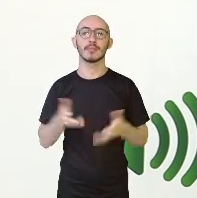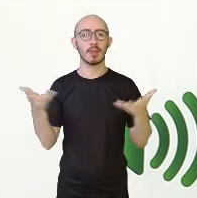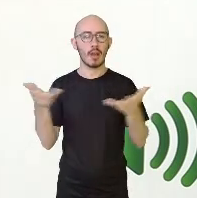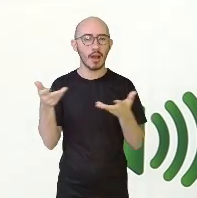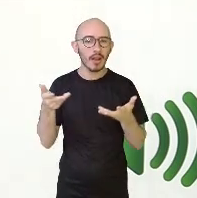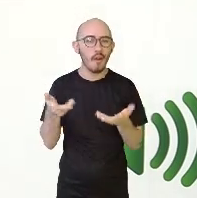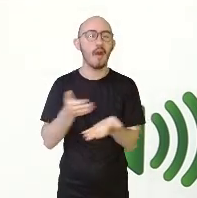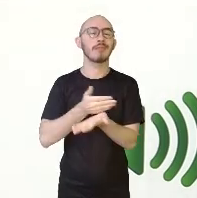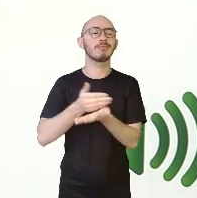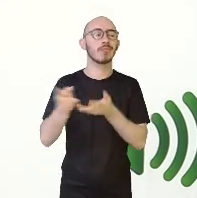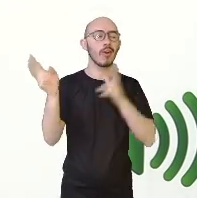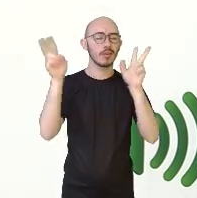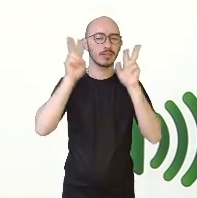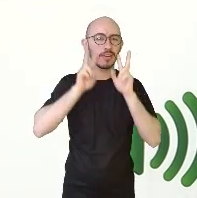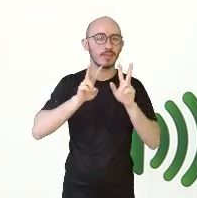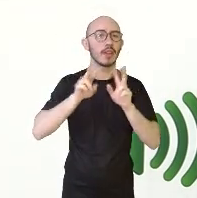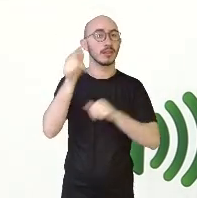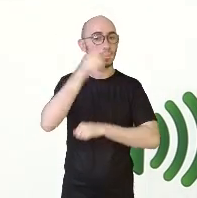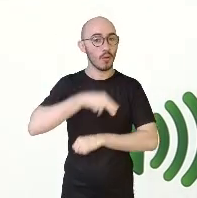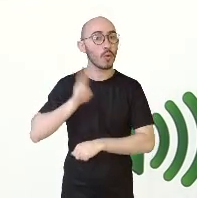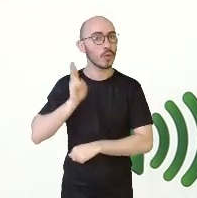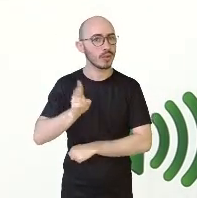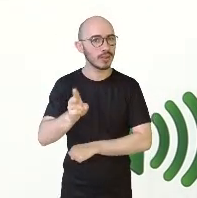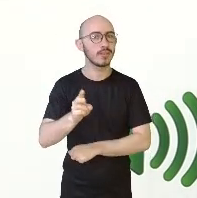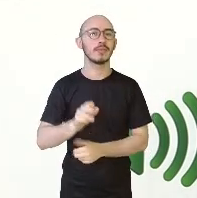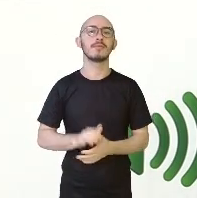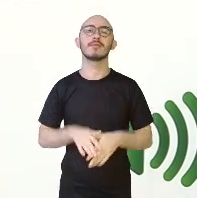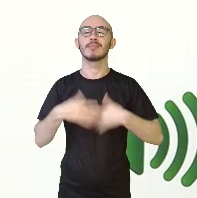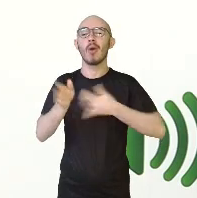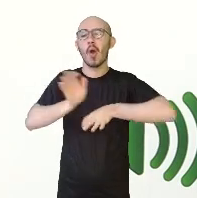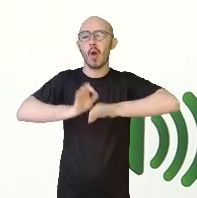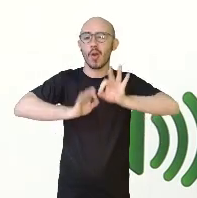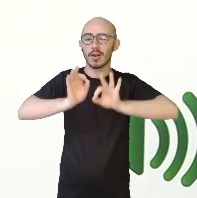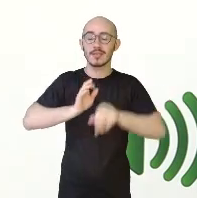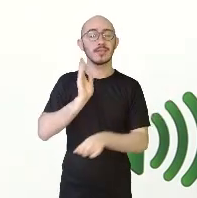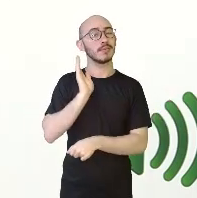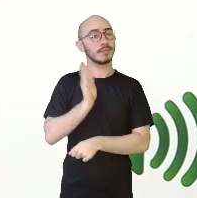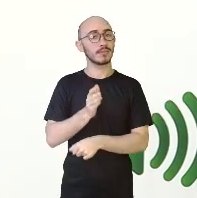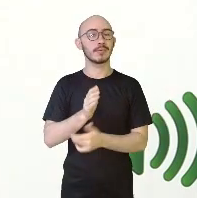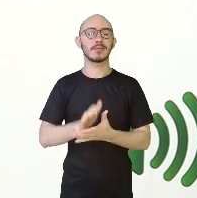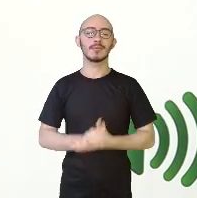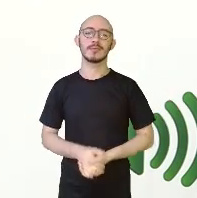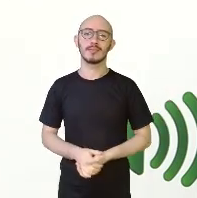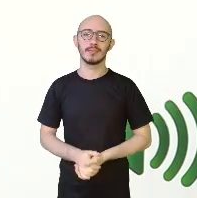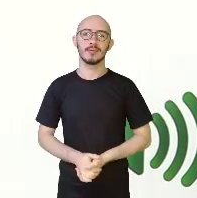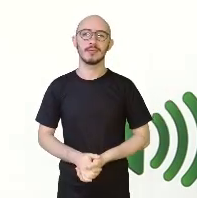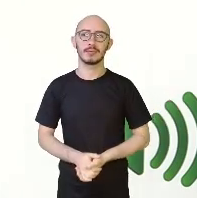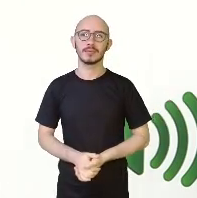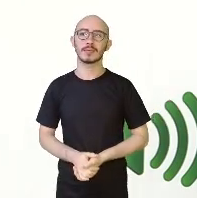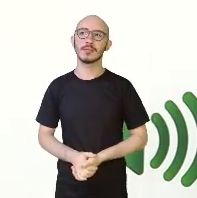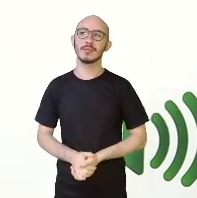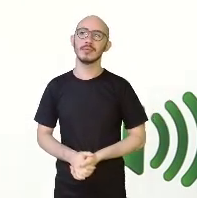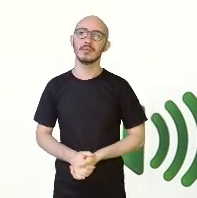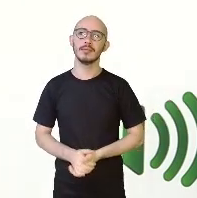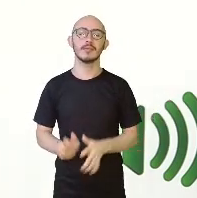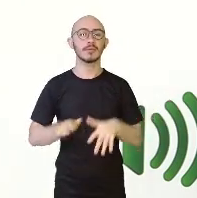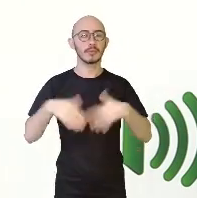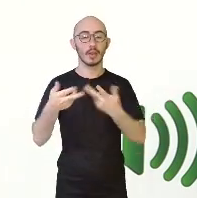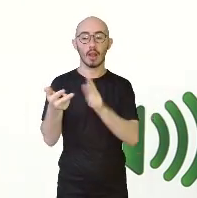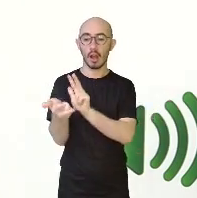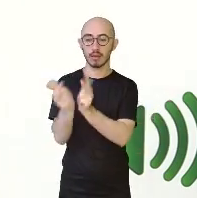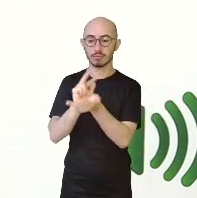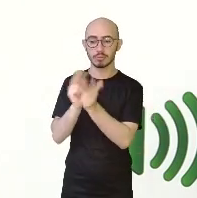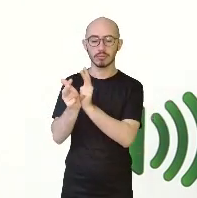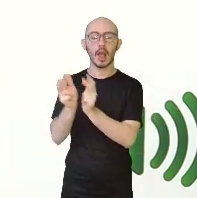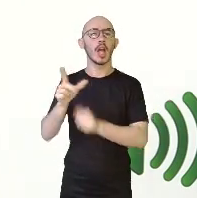Pois é, fica aí. Já vai se preparando. Então, a capoeira esteve